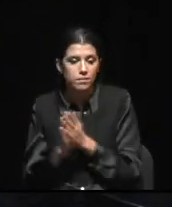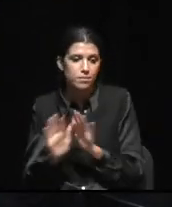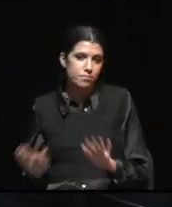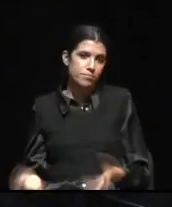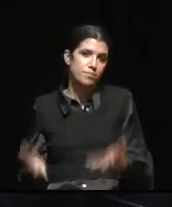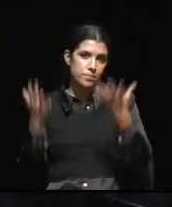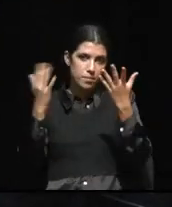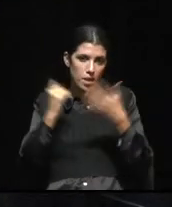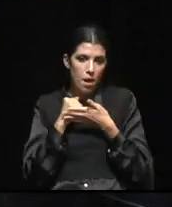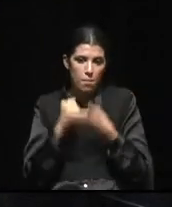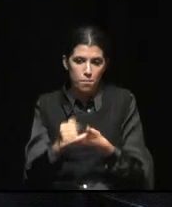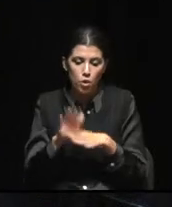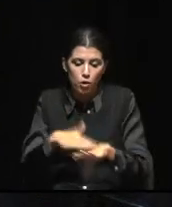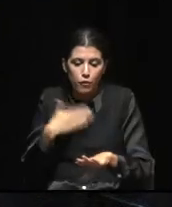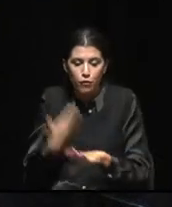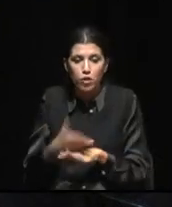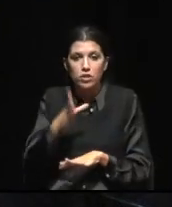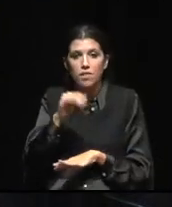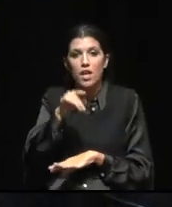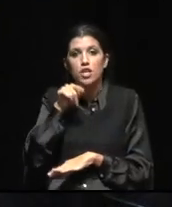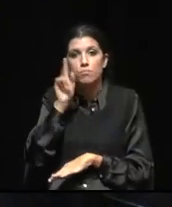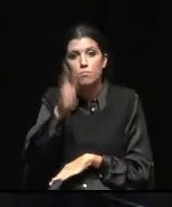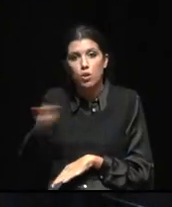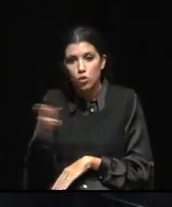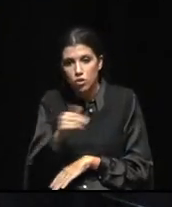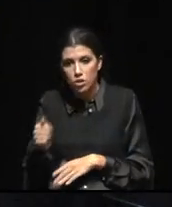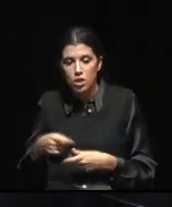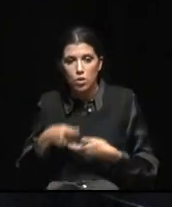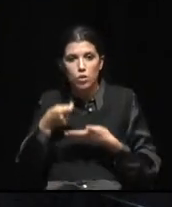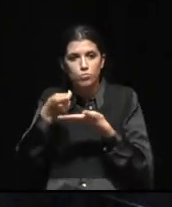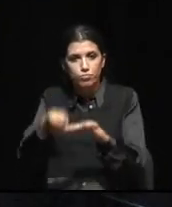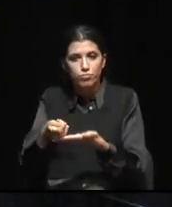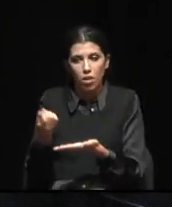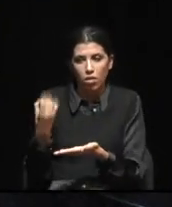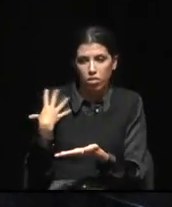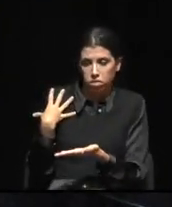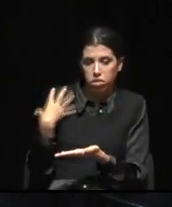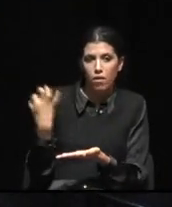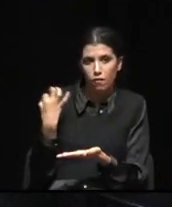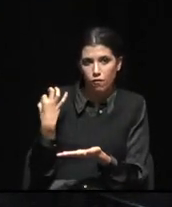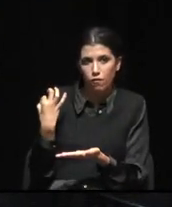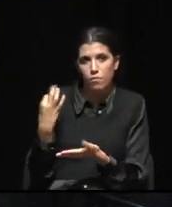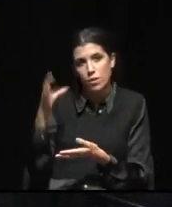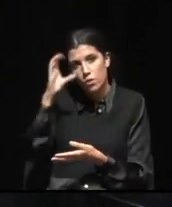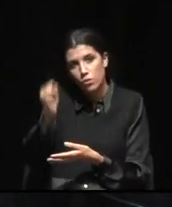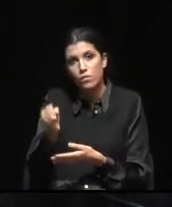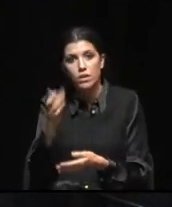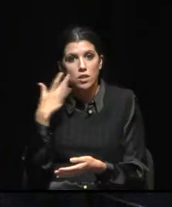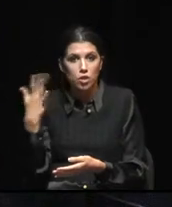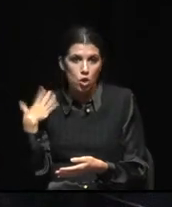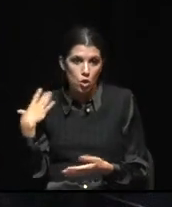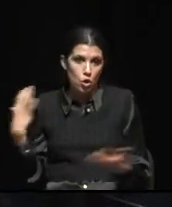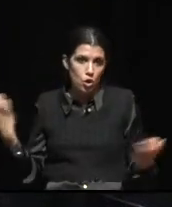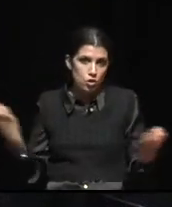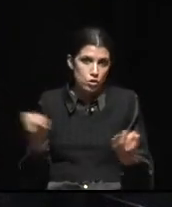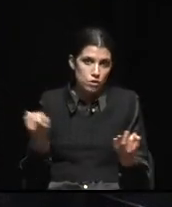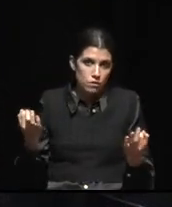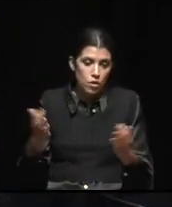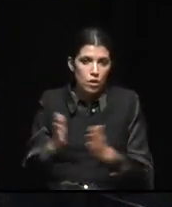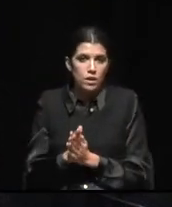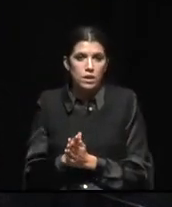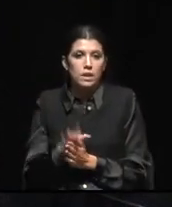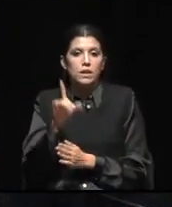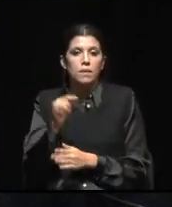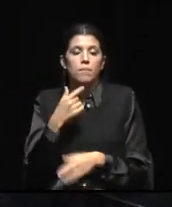de de reforço do apoio de 10 milhões de euros que foi dado recente pel pelo então governo de António Costa